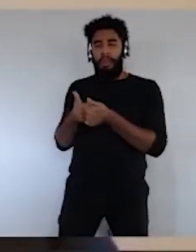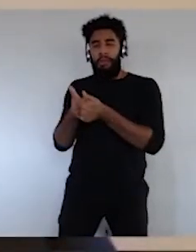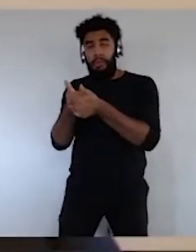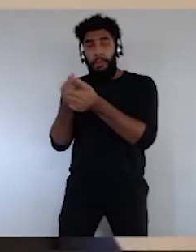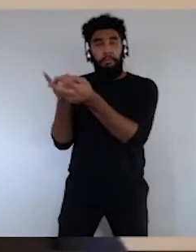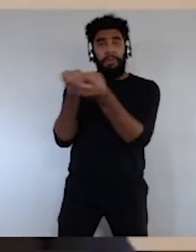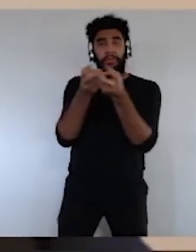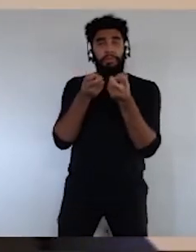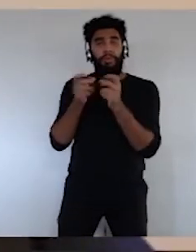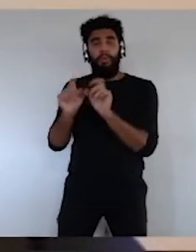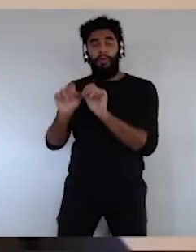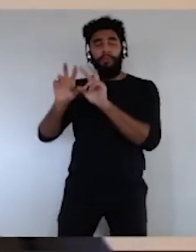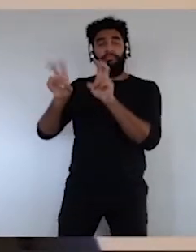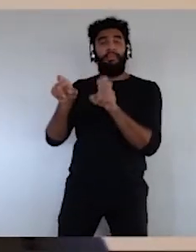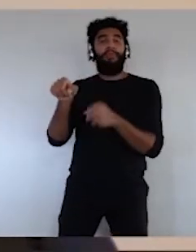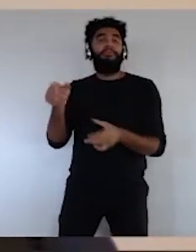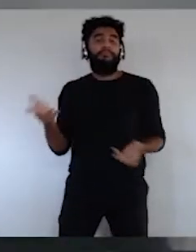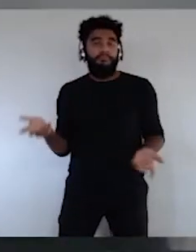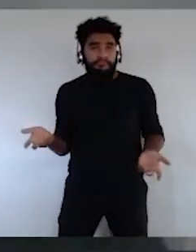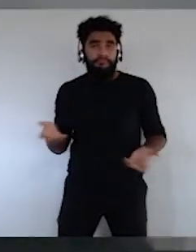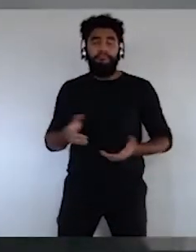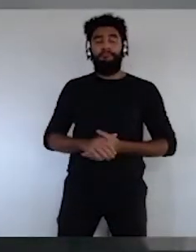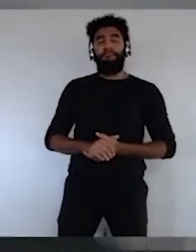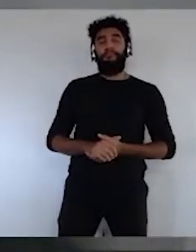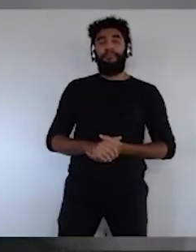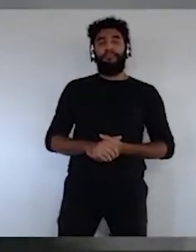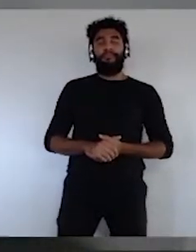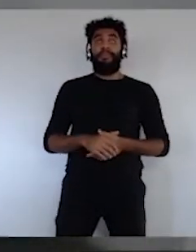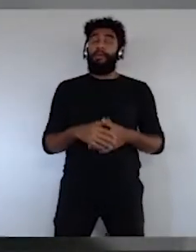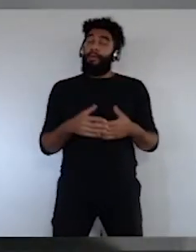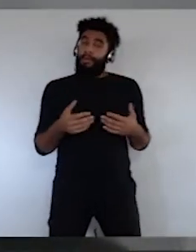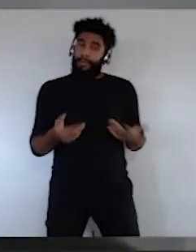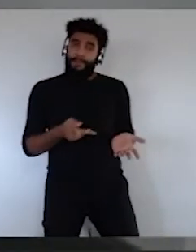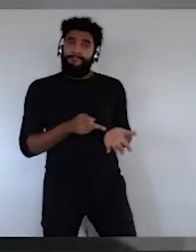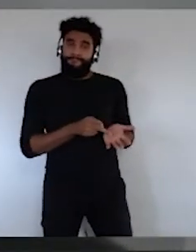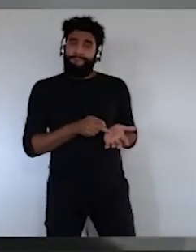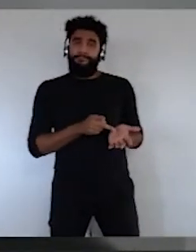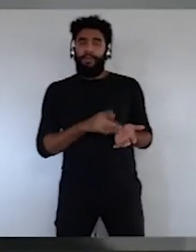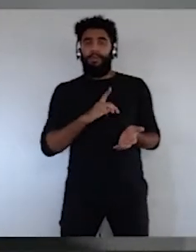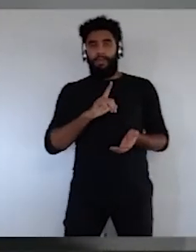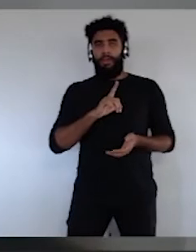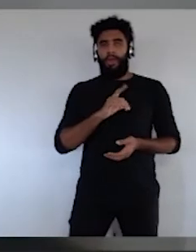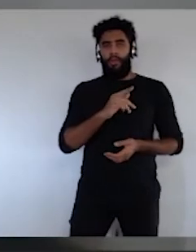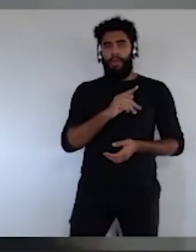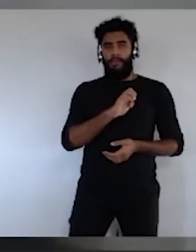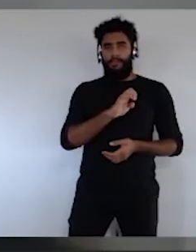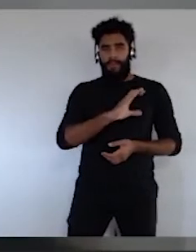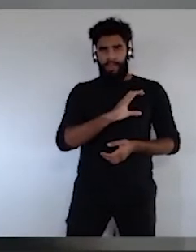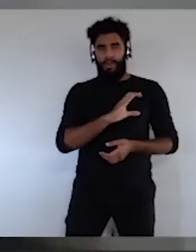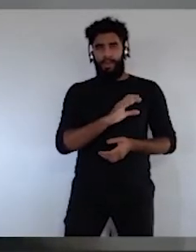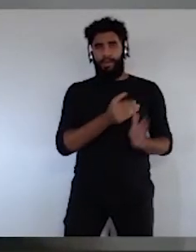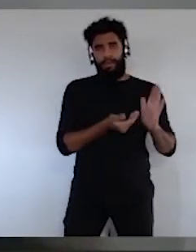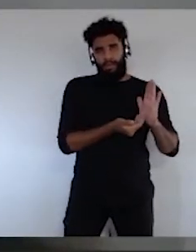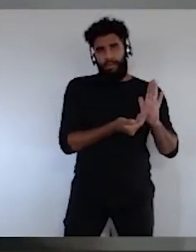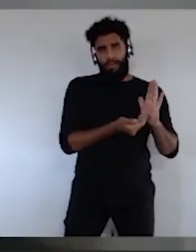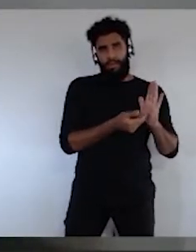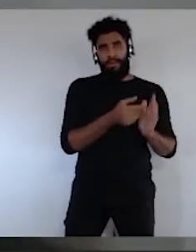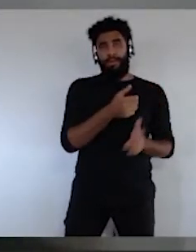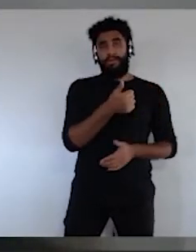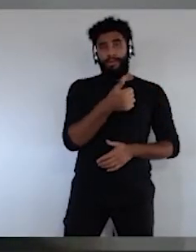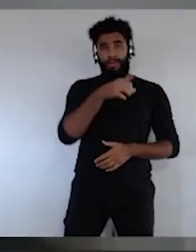ajudar. Por que existe o pedido de vista dos autos? Né? É porque eram os autos físicos. Então, se interrompia o